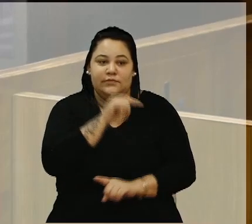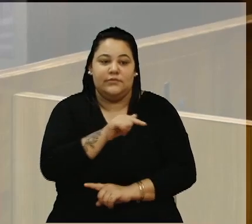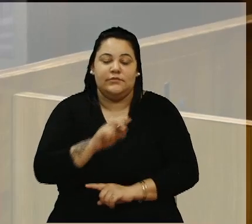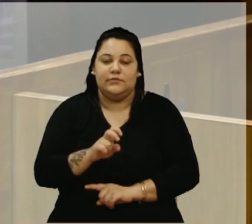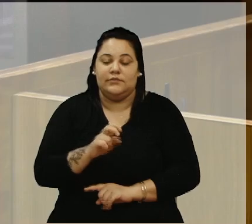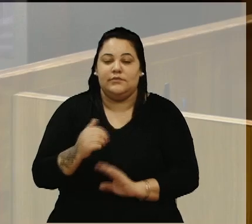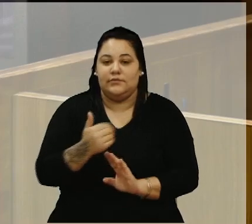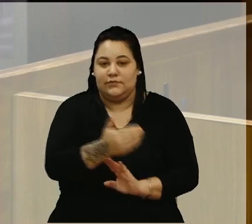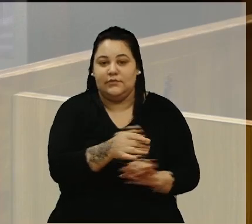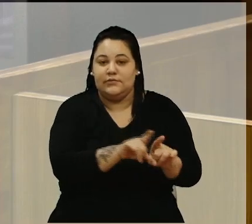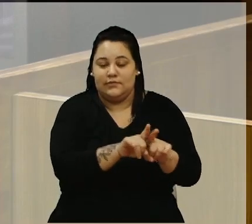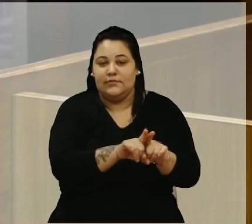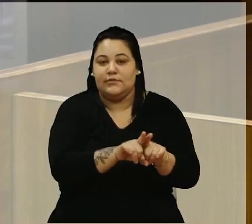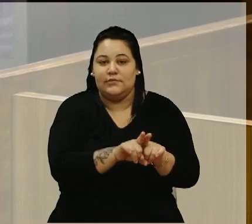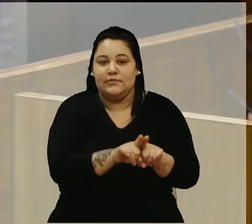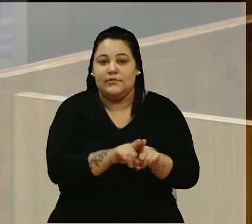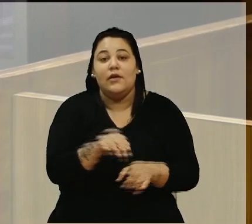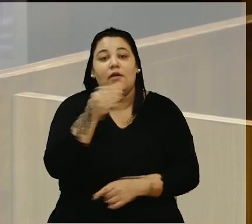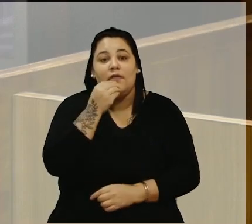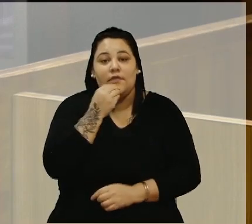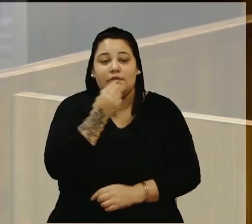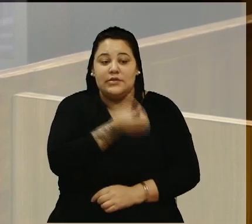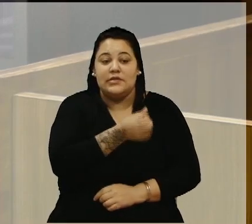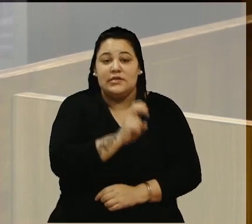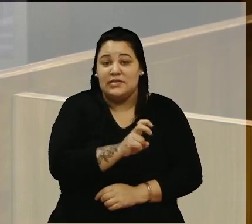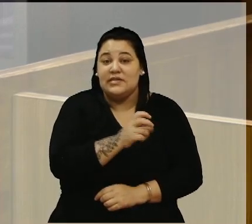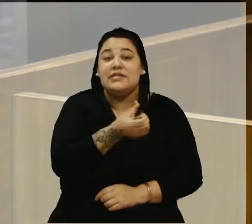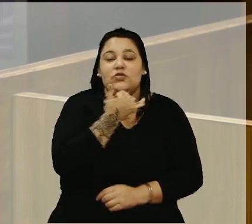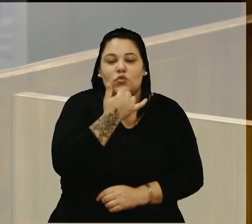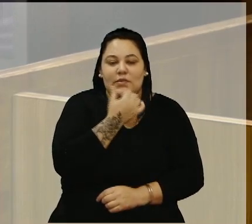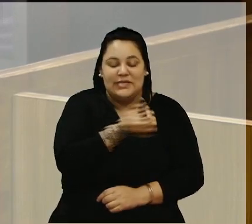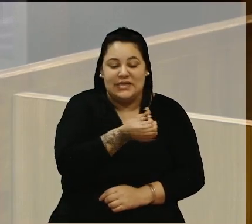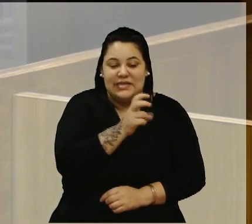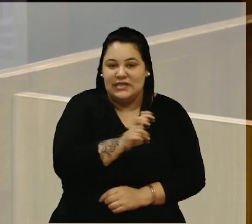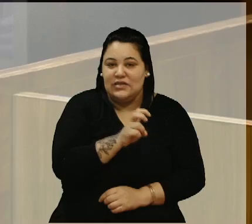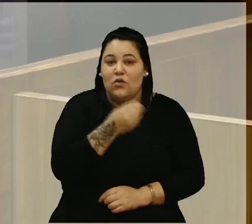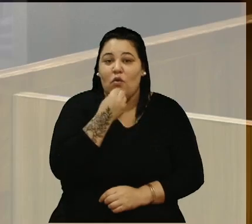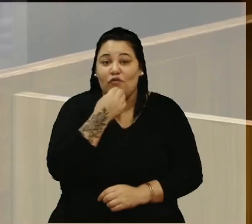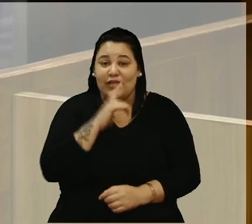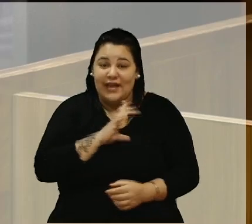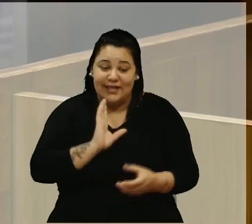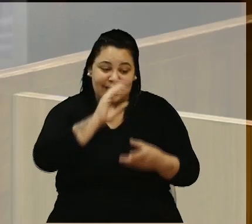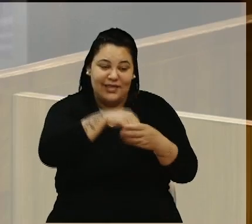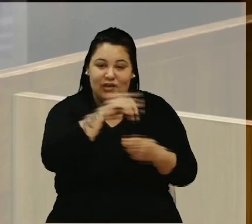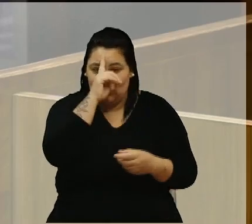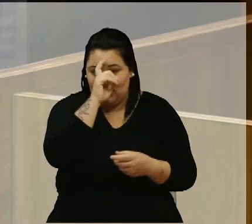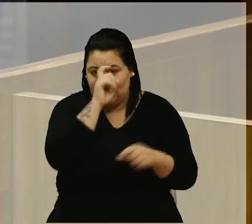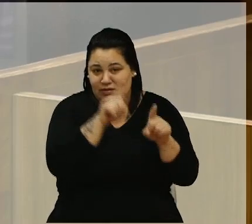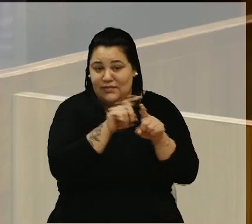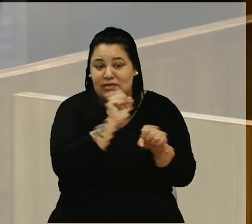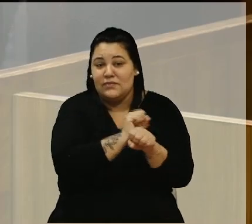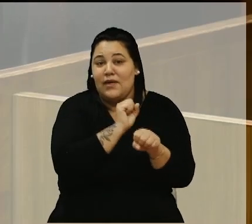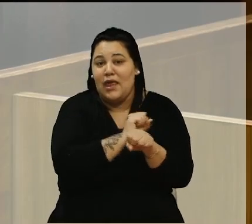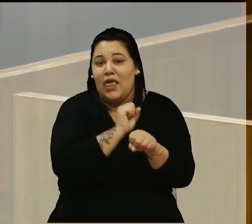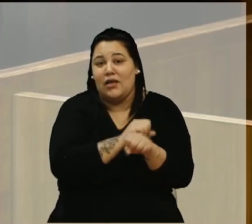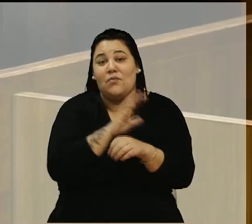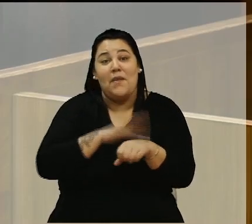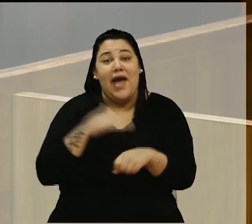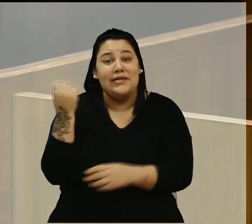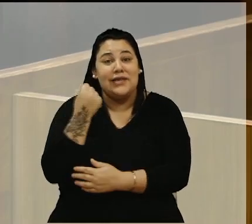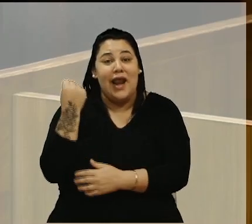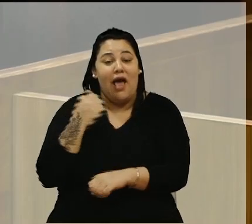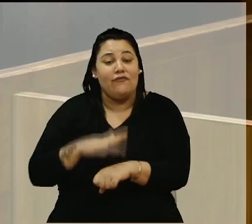fora. Claro que desses 65 nós temos muitos nos hospitais aguardando alta complexidade.